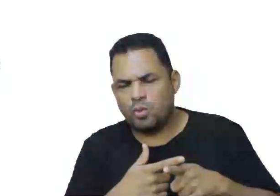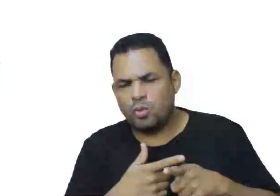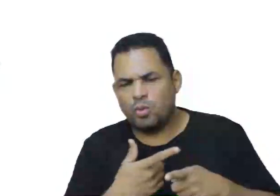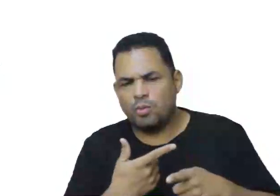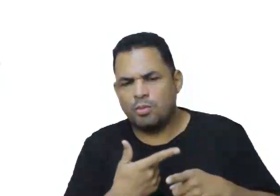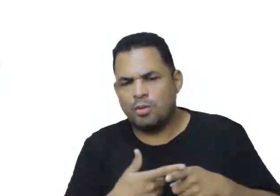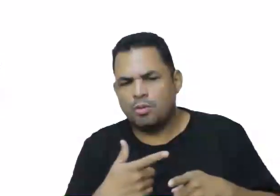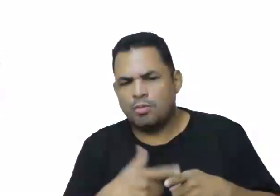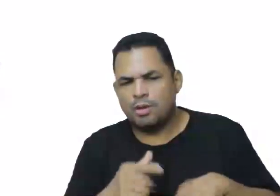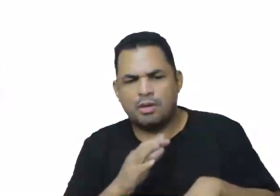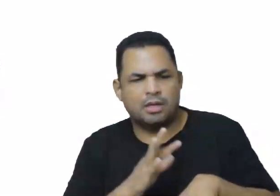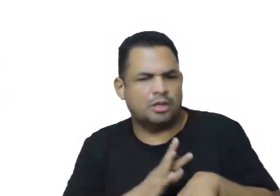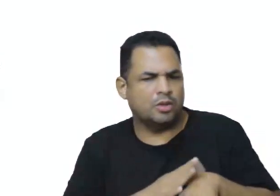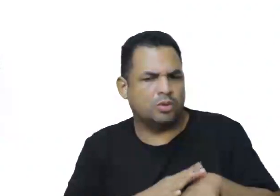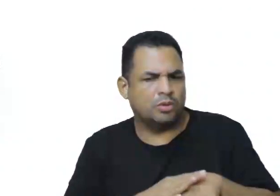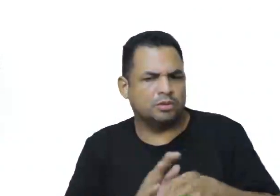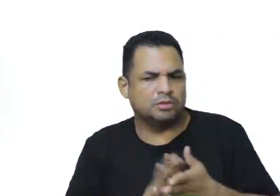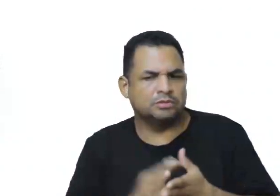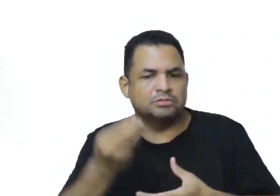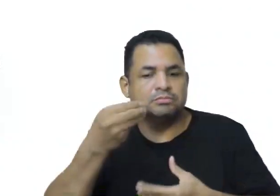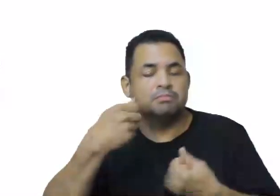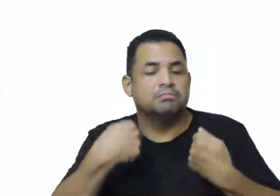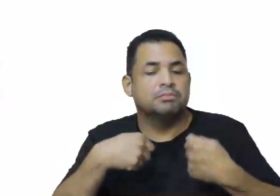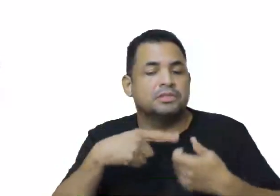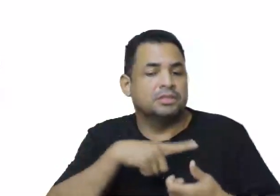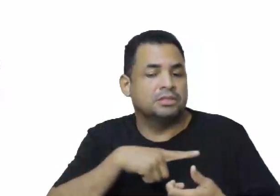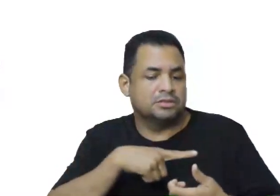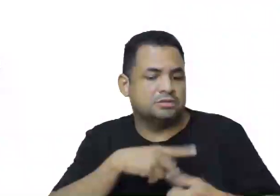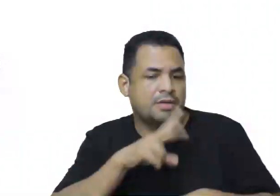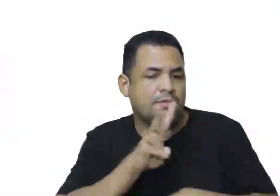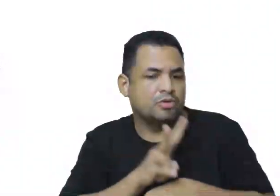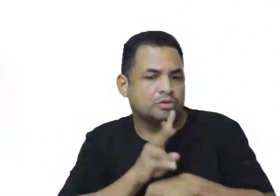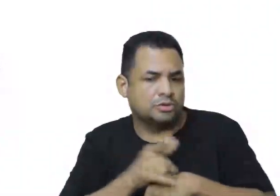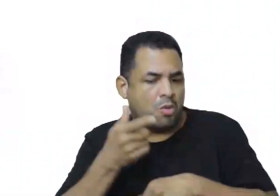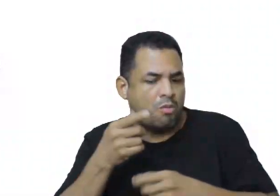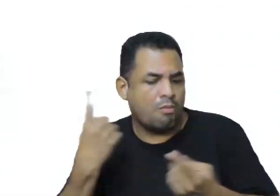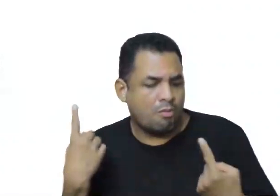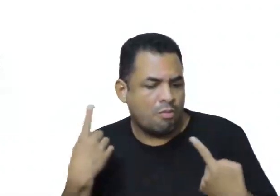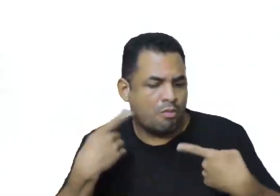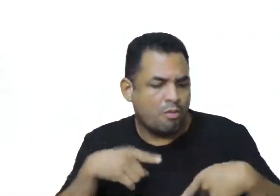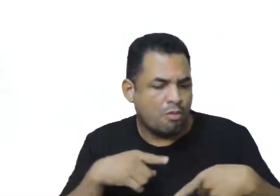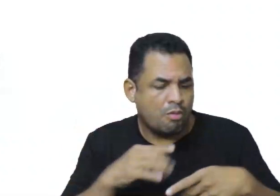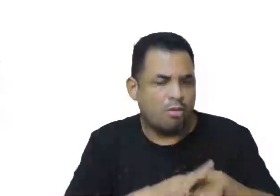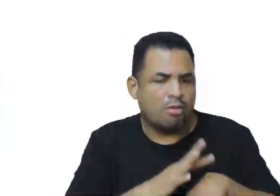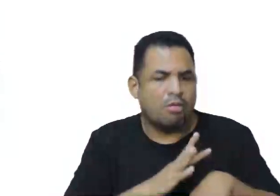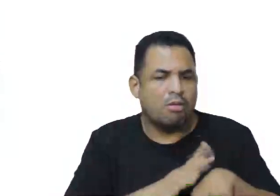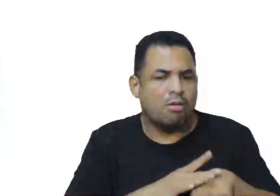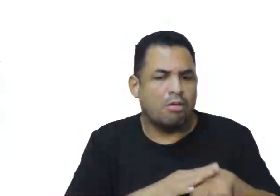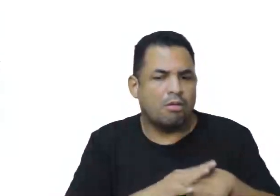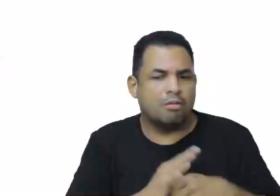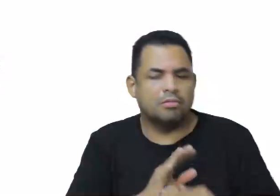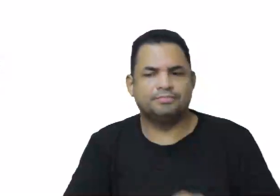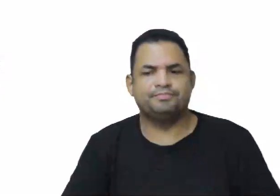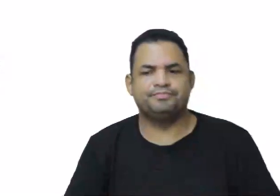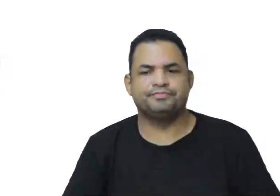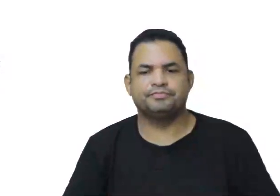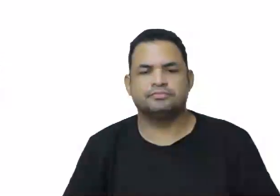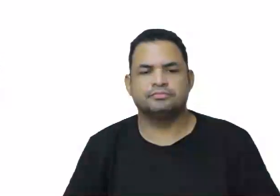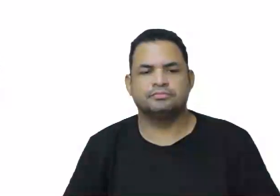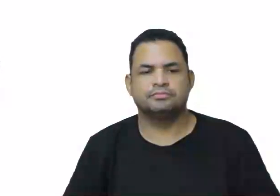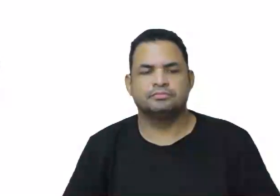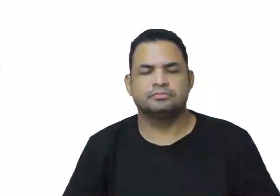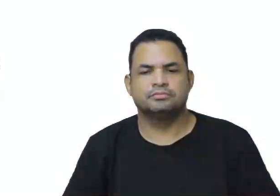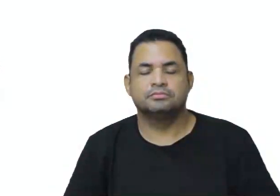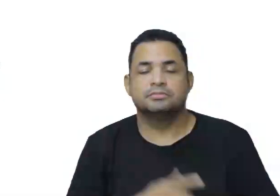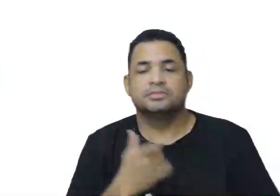até mesmo dentro do ventre, nesse momento, já é necessário uma certa proteção. O corpo ele já tem mecanismos que se protegem aí,